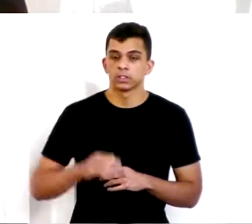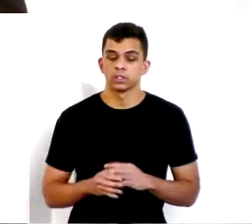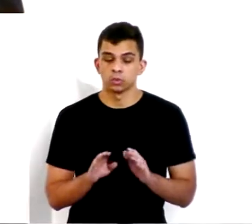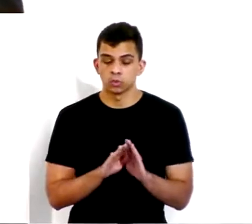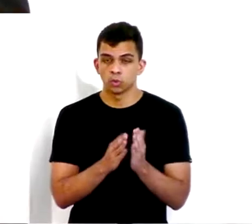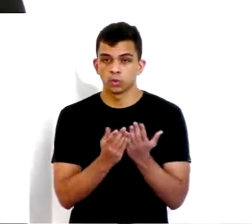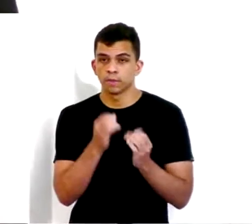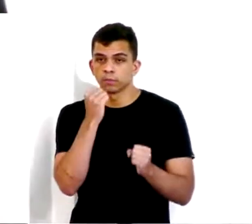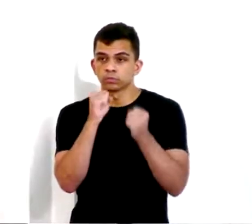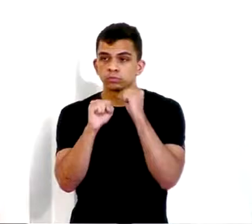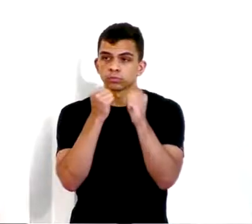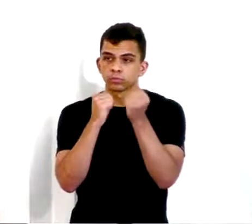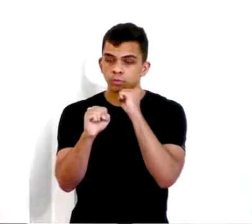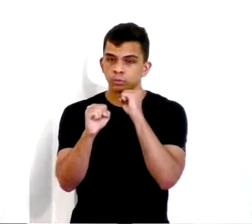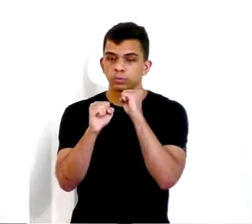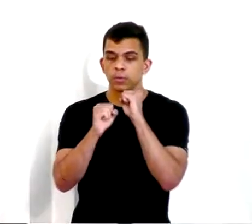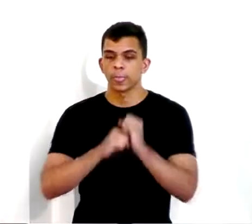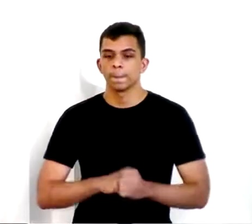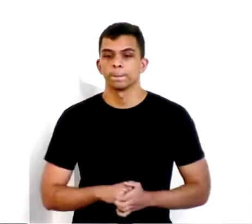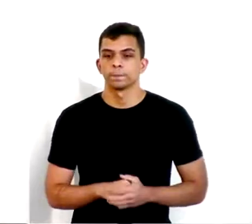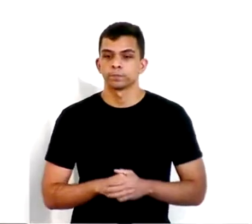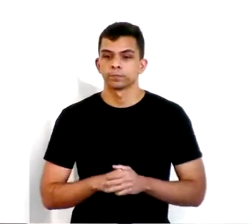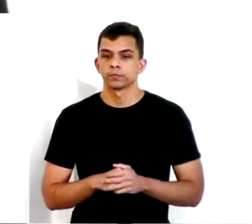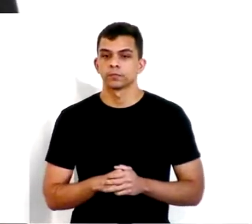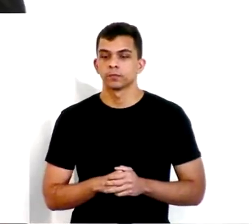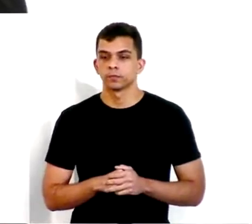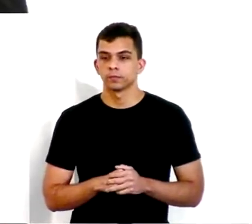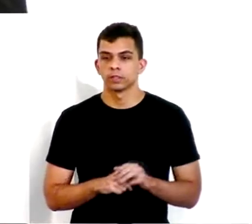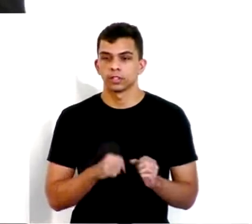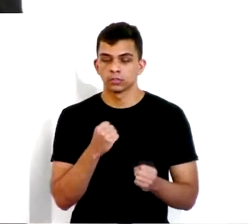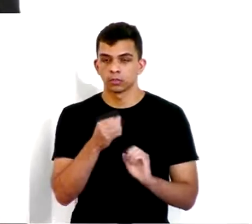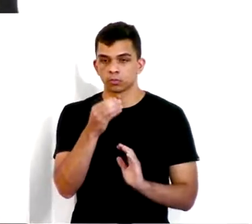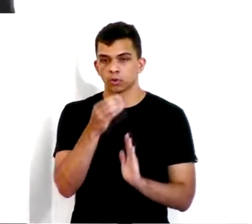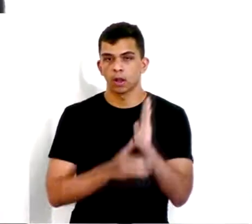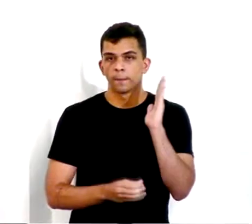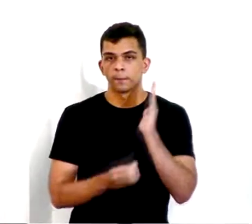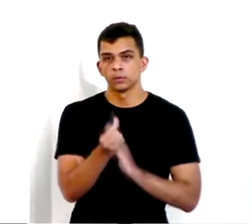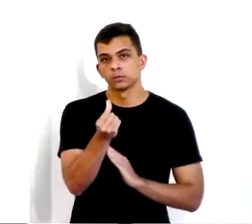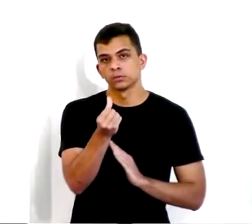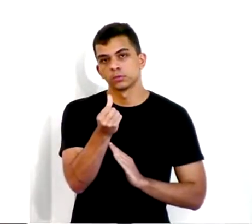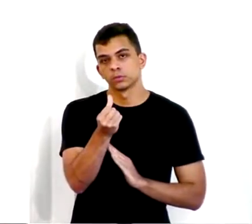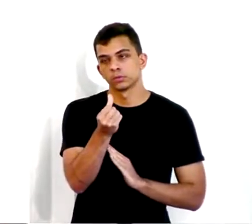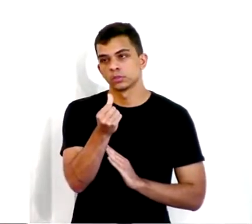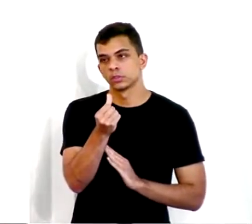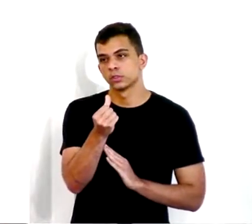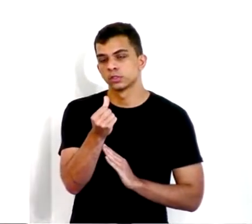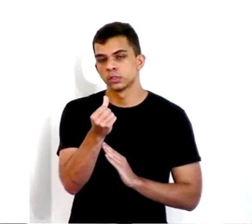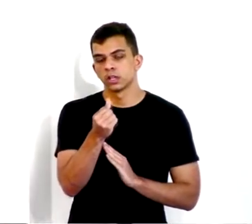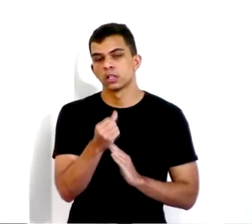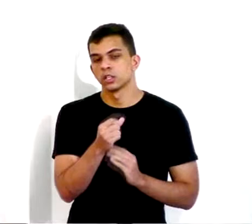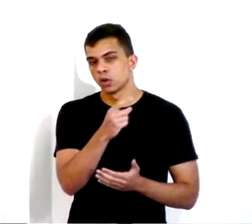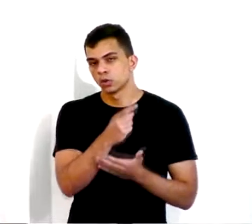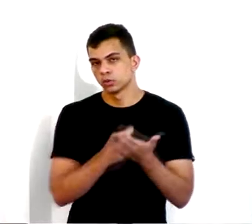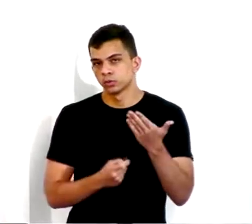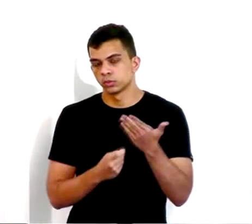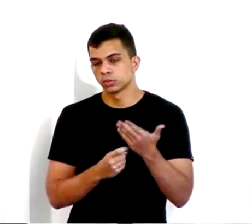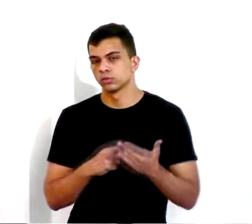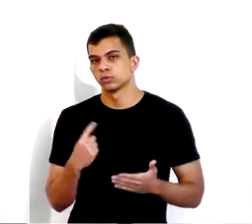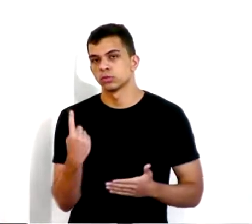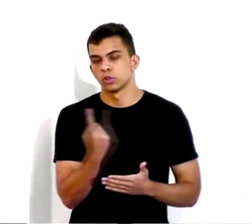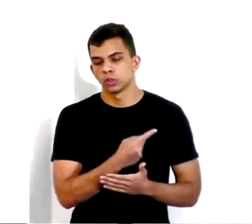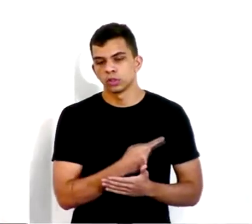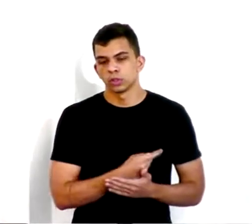Salmos. Livro dos Salmos, número 6. Este será o texto da